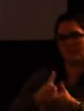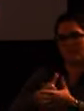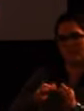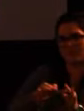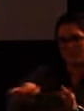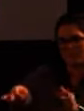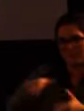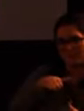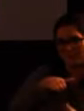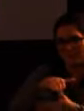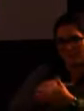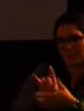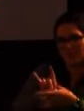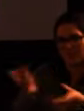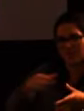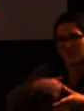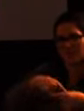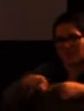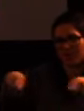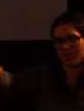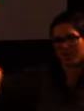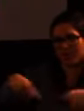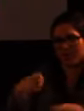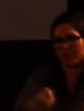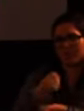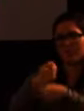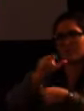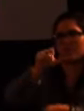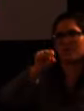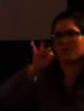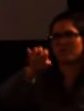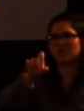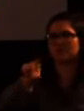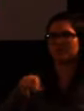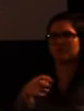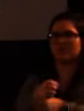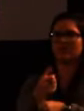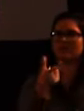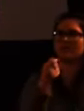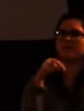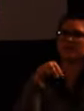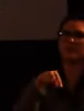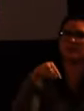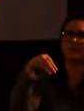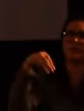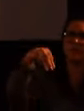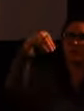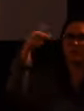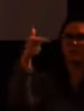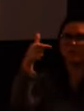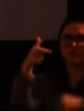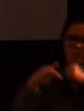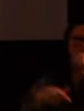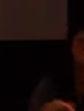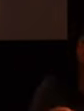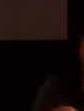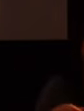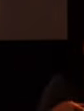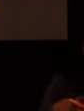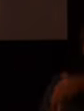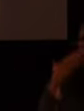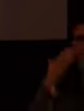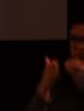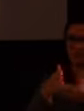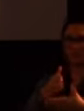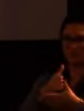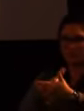se empreender na cidade é um lote, é uma quadra que tem um limite de 20 mil metros quadrados. E que essa frente